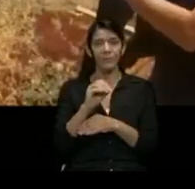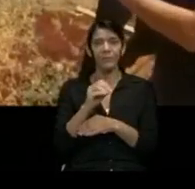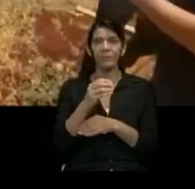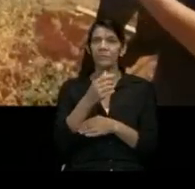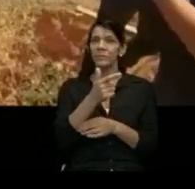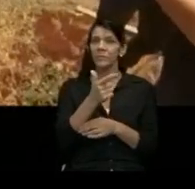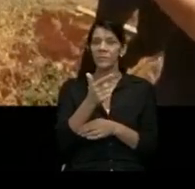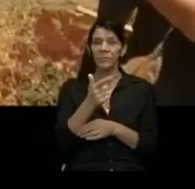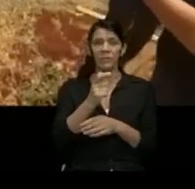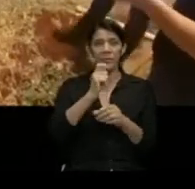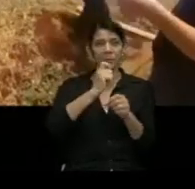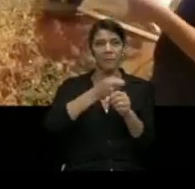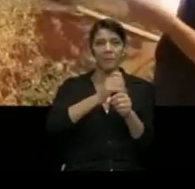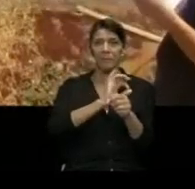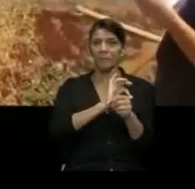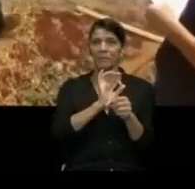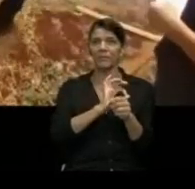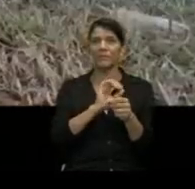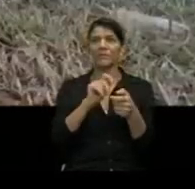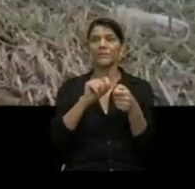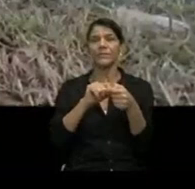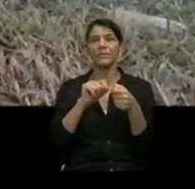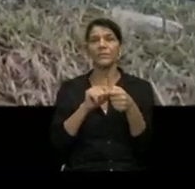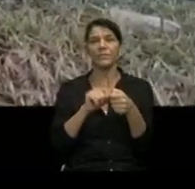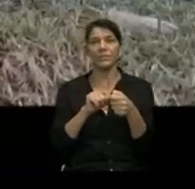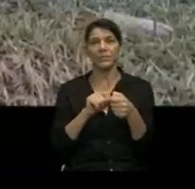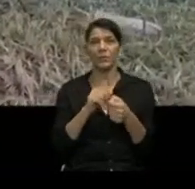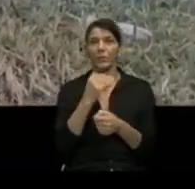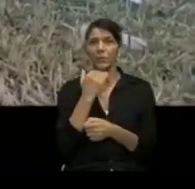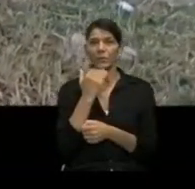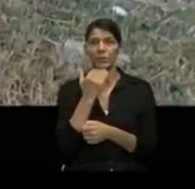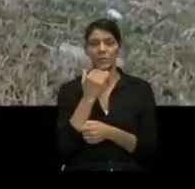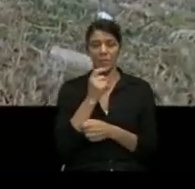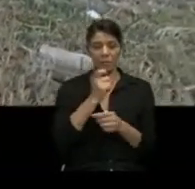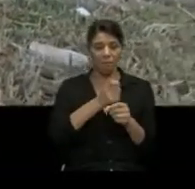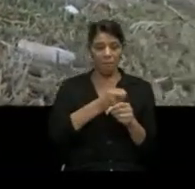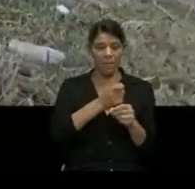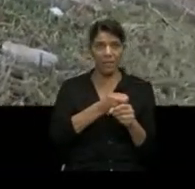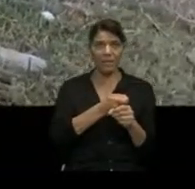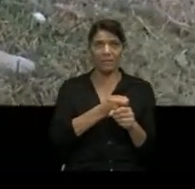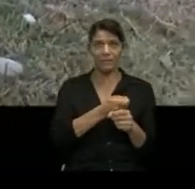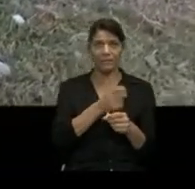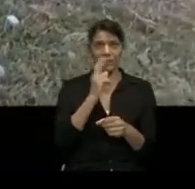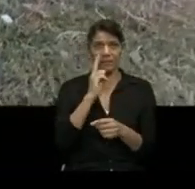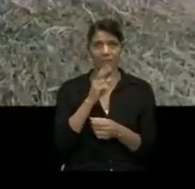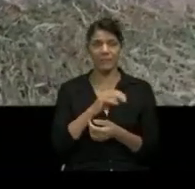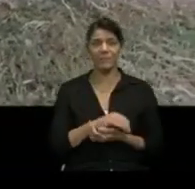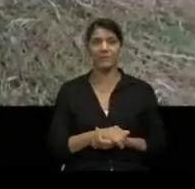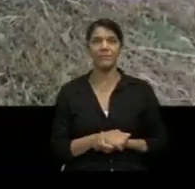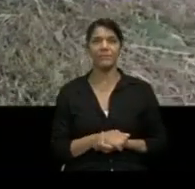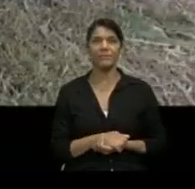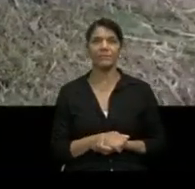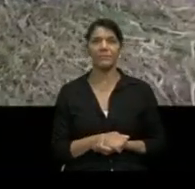não tinha o prego, eu fiz isso que eu falei para você. Como não conseguia pregar, então se puder pausar o vídeo um pouquinho.